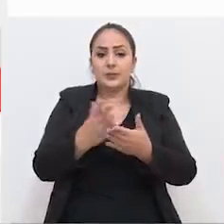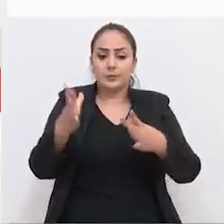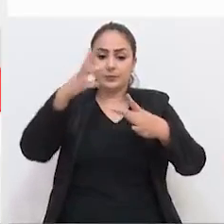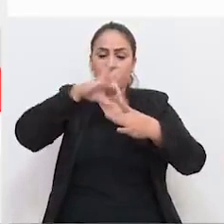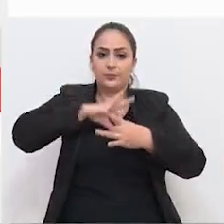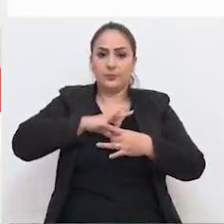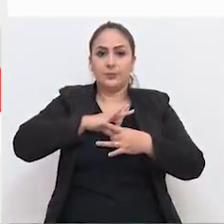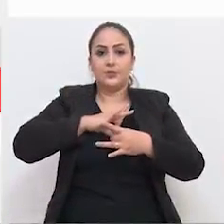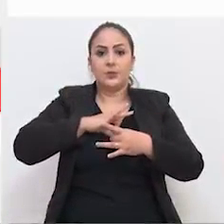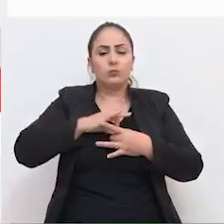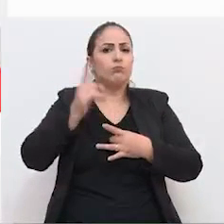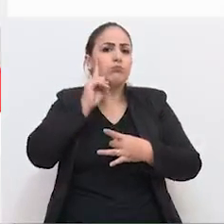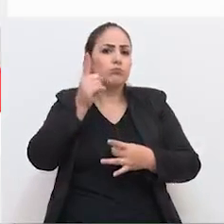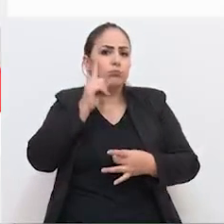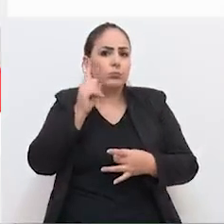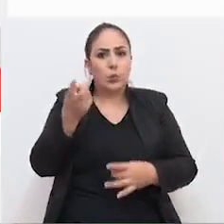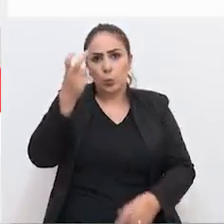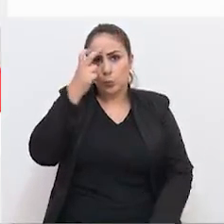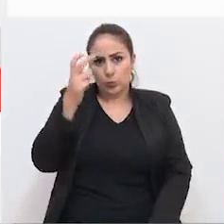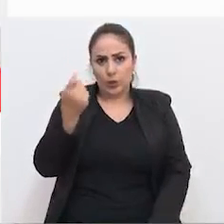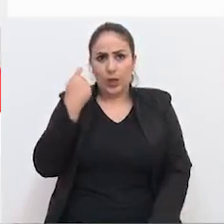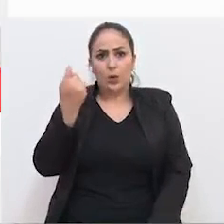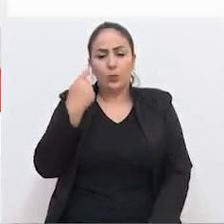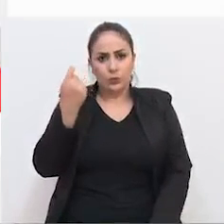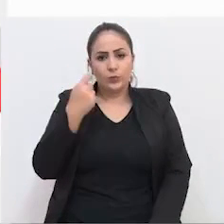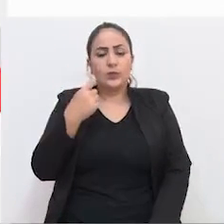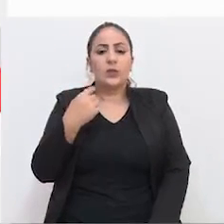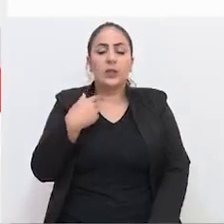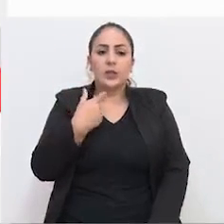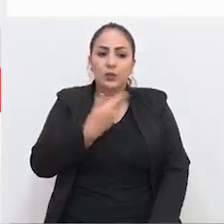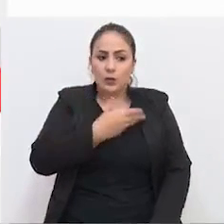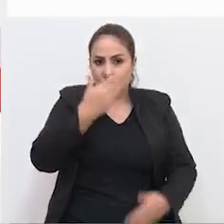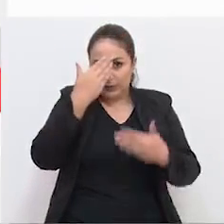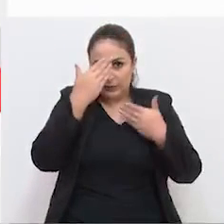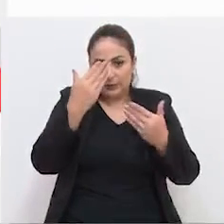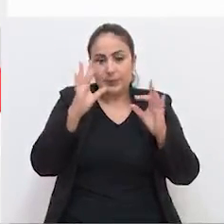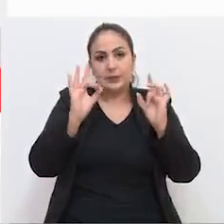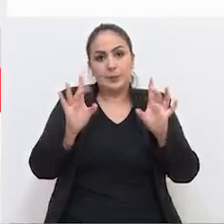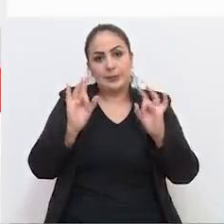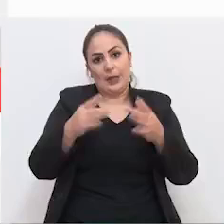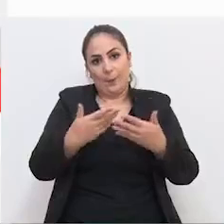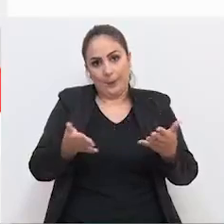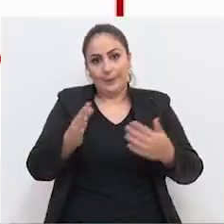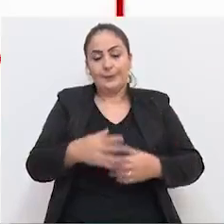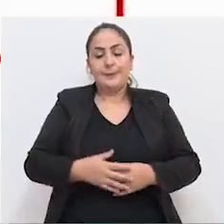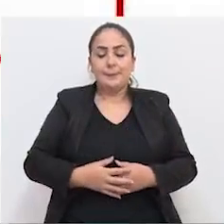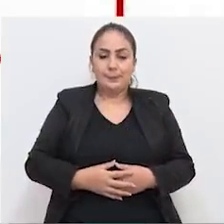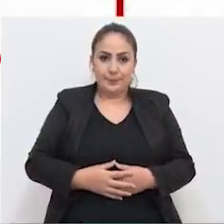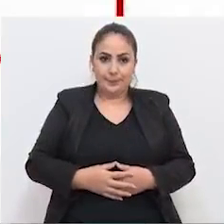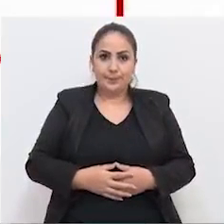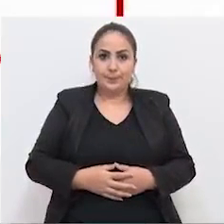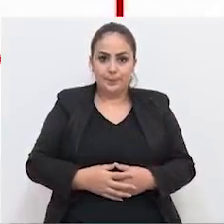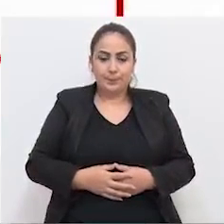se incorporar no cotidiano e na cultura dos gaúchos, e fica o nosso agradecimento especial a eles.